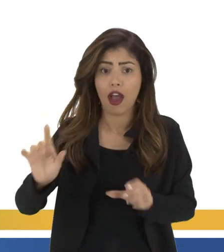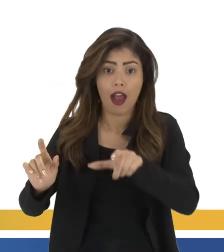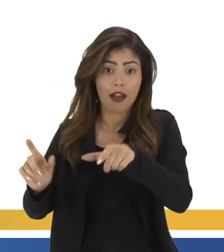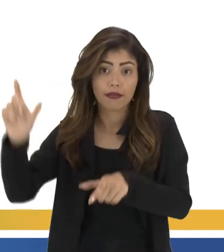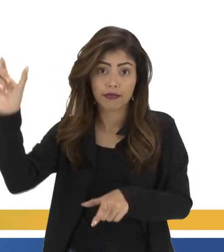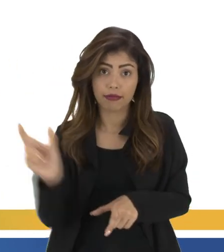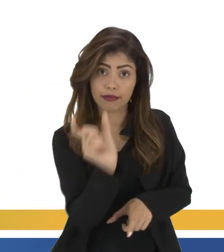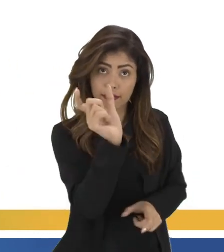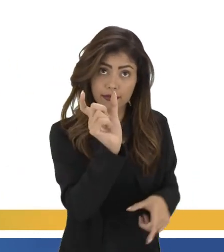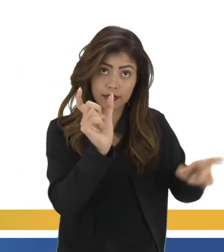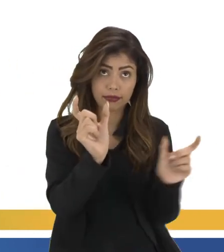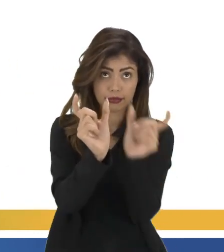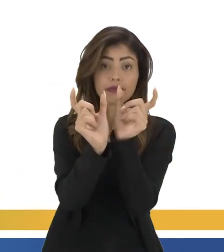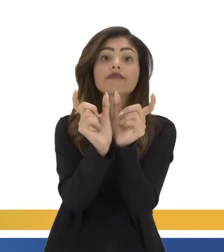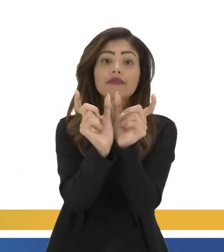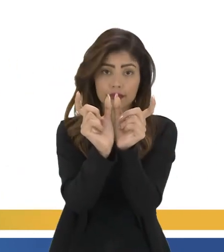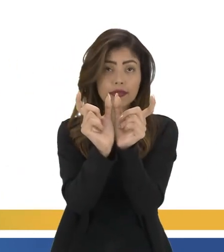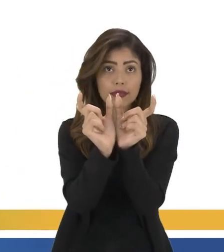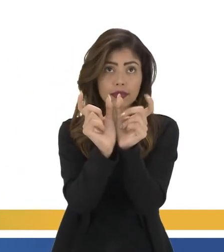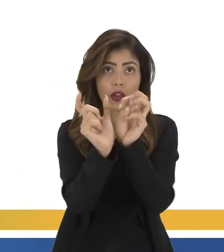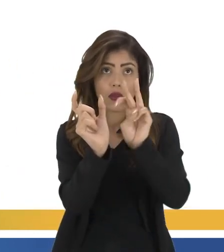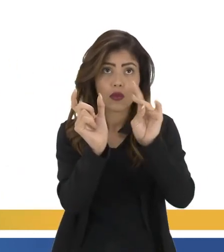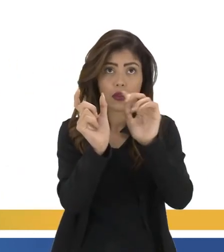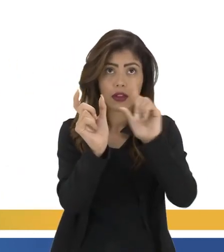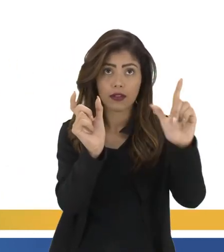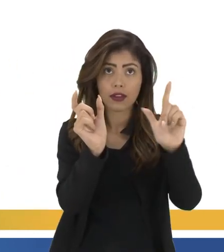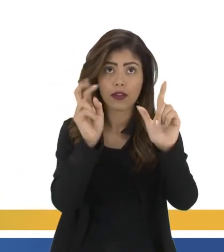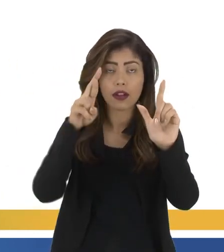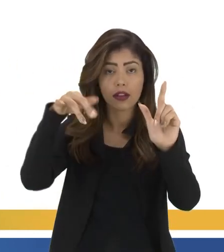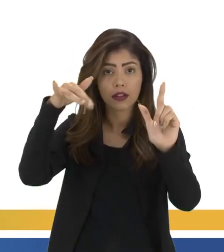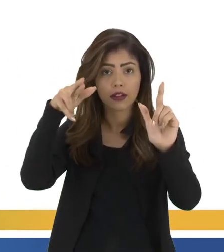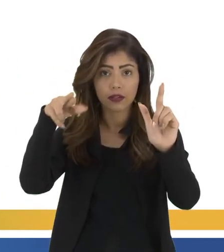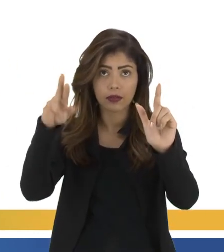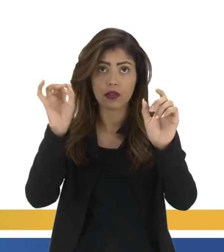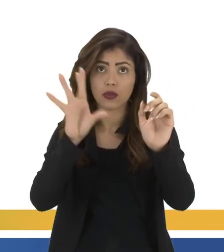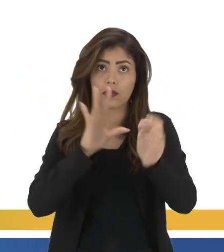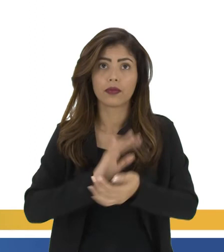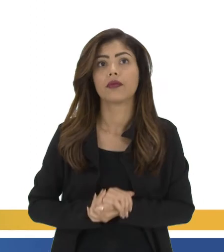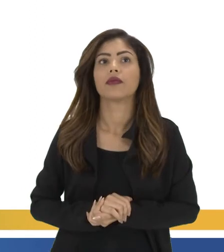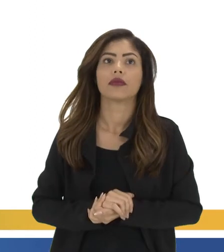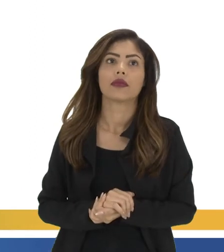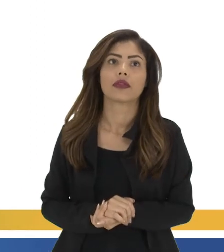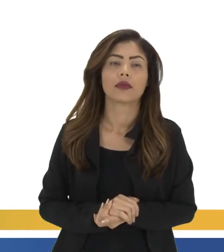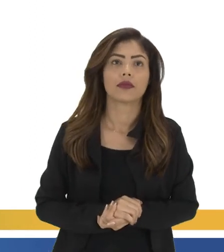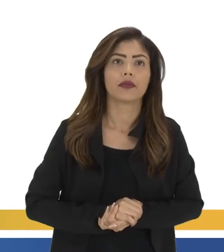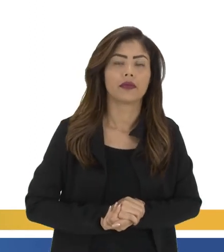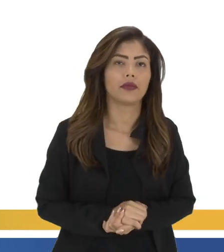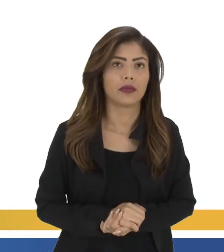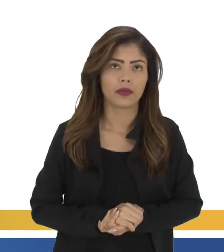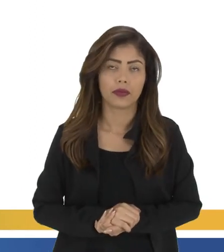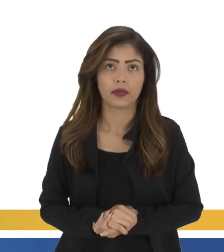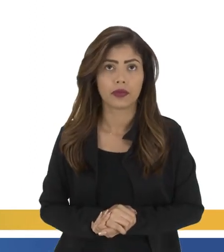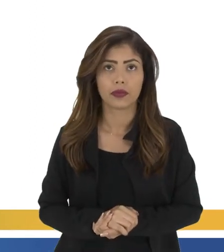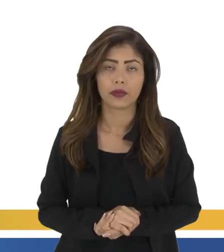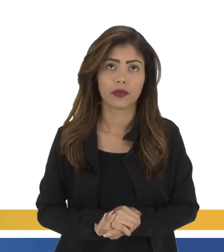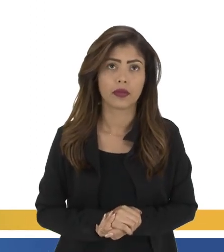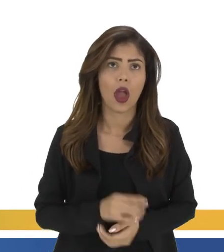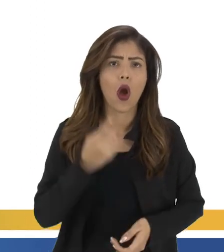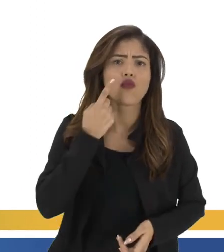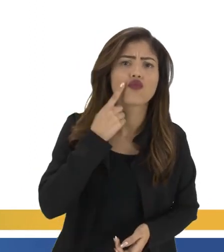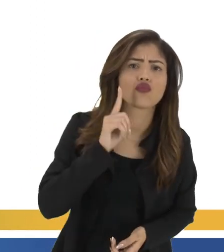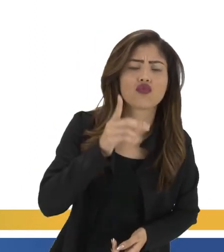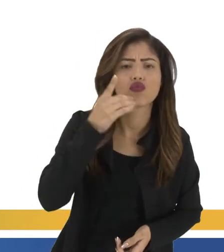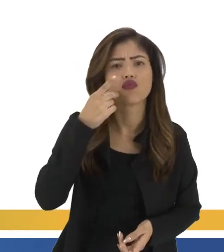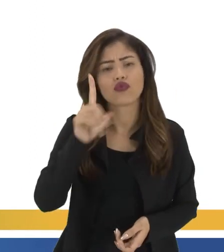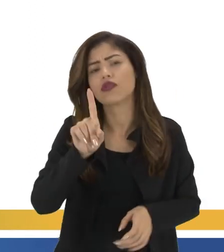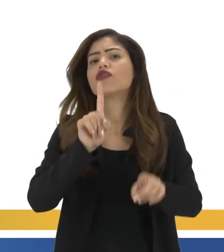o auxiliar will e o verbo rain, que já está lá entre parênteses. Mais uma. One day, my daughter. Um dia,